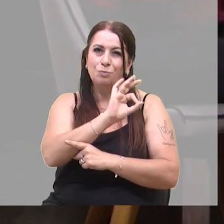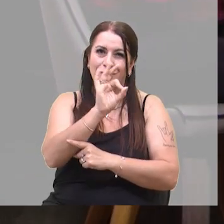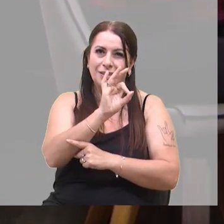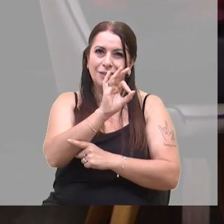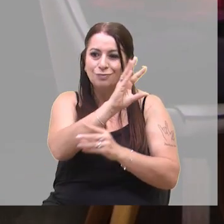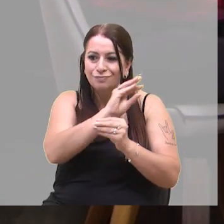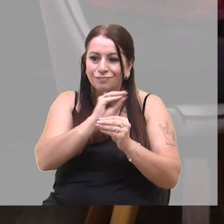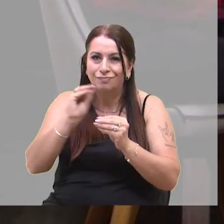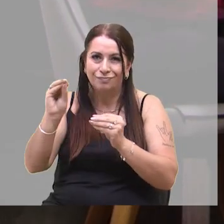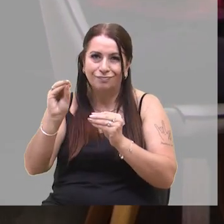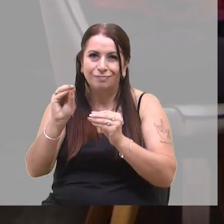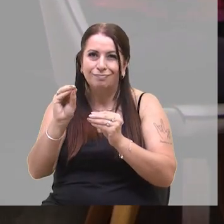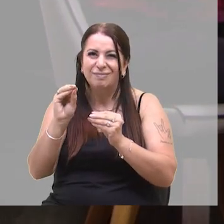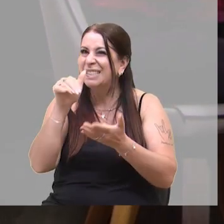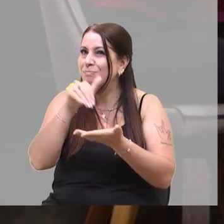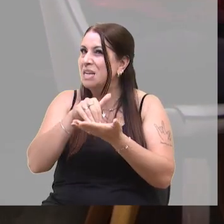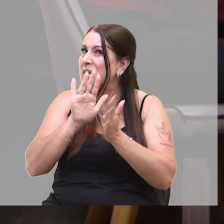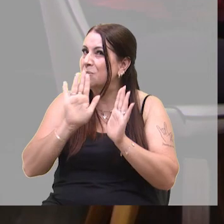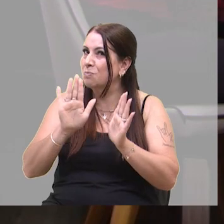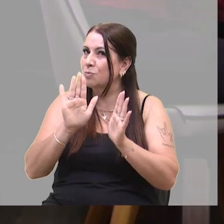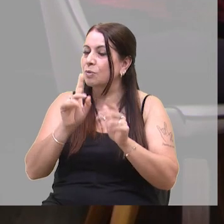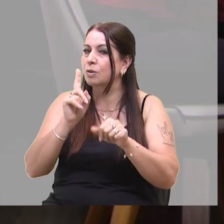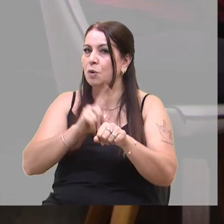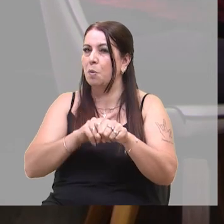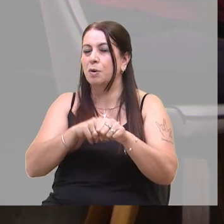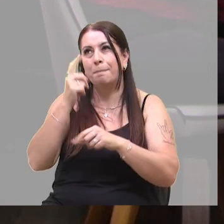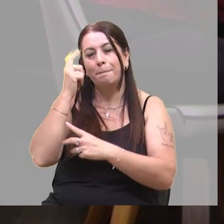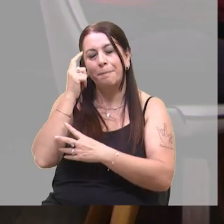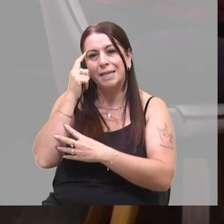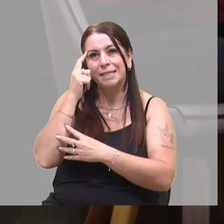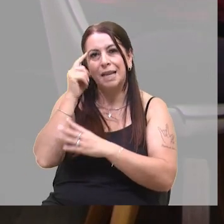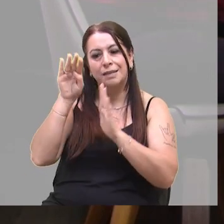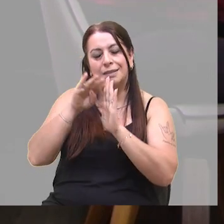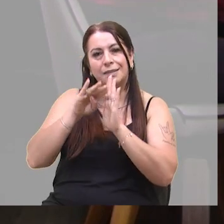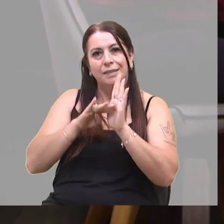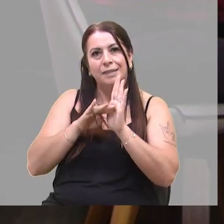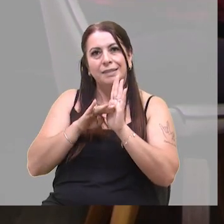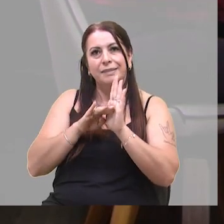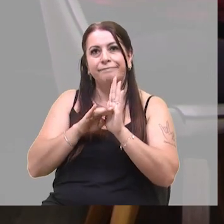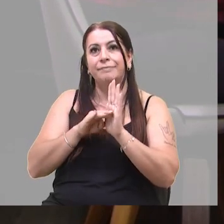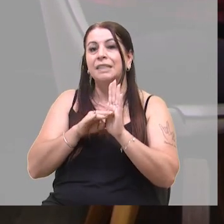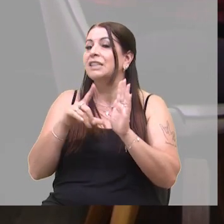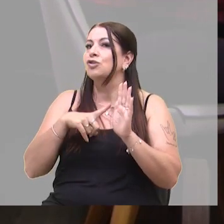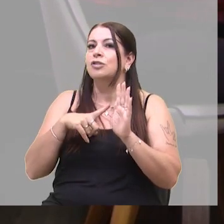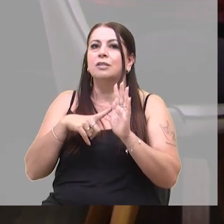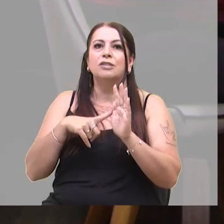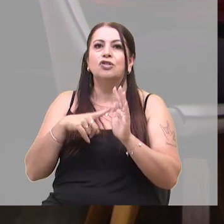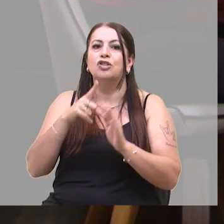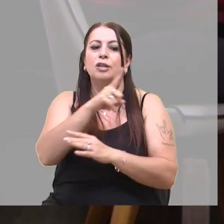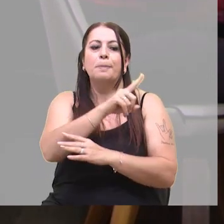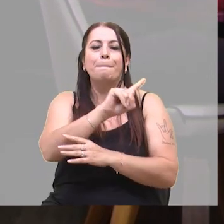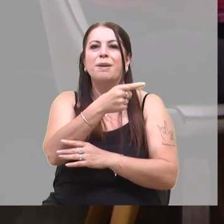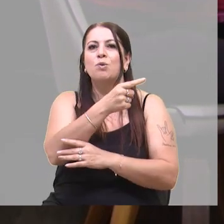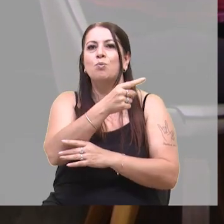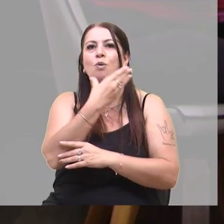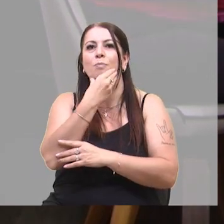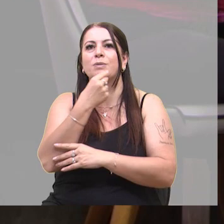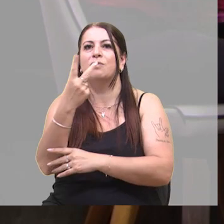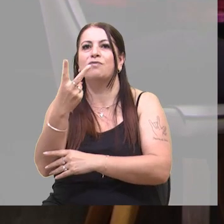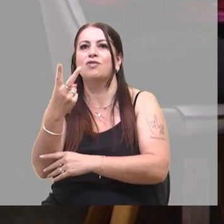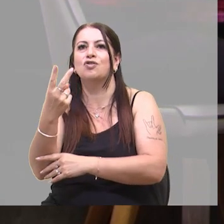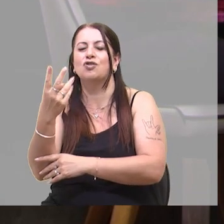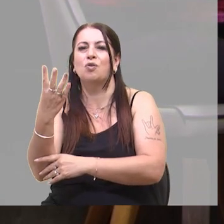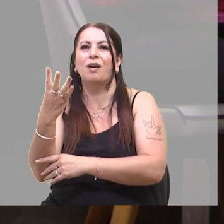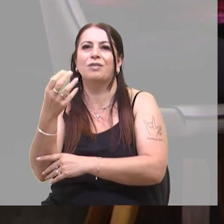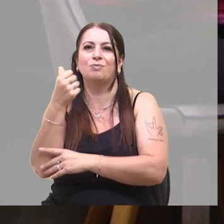poderiam confiar. Mas, se não houvesse esses 30% mínimos na hora de pensar